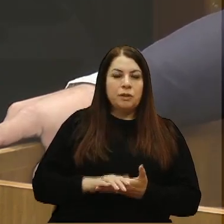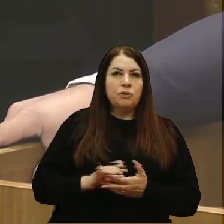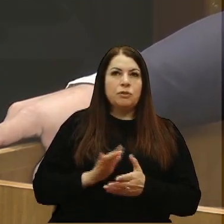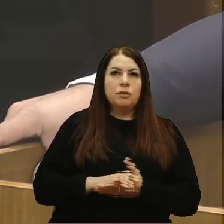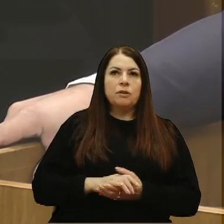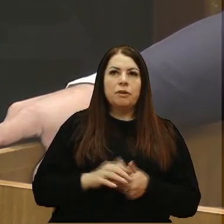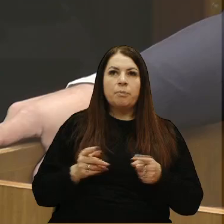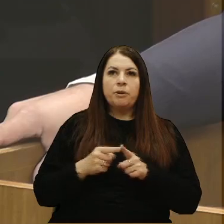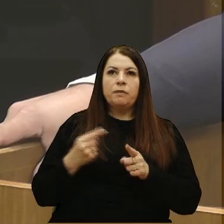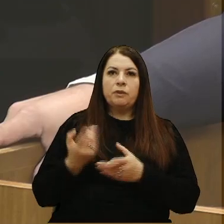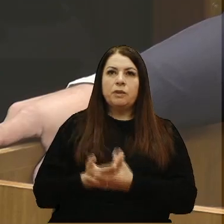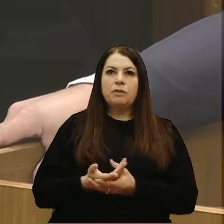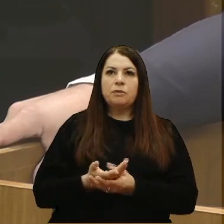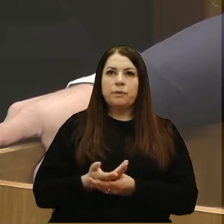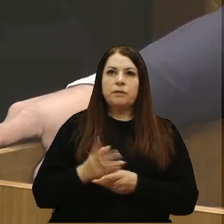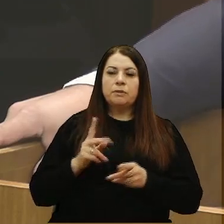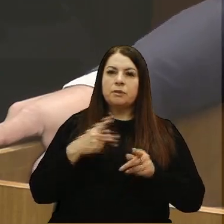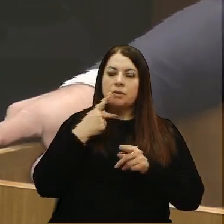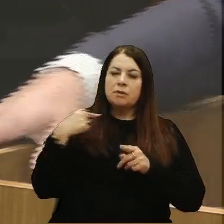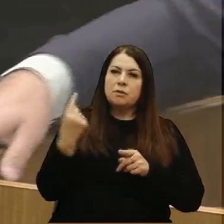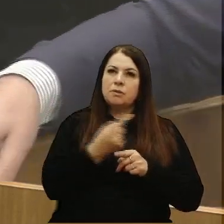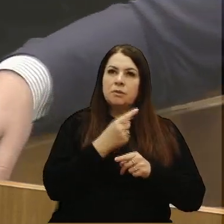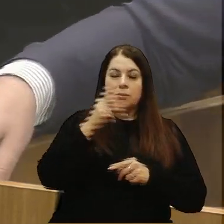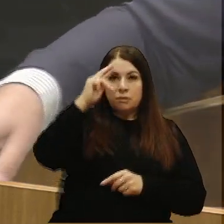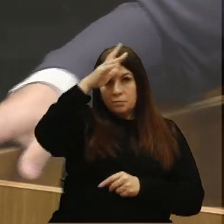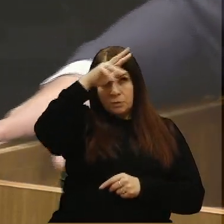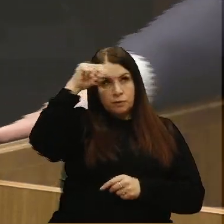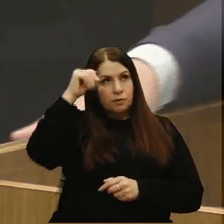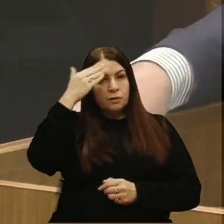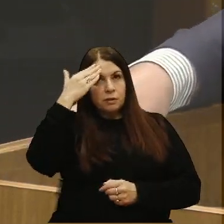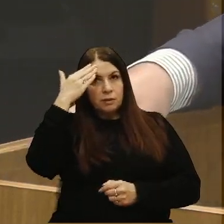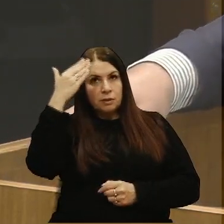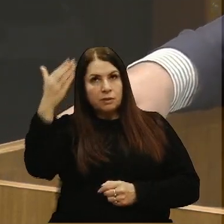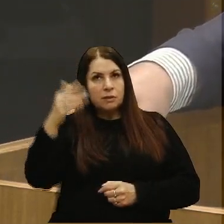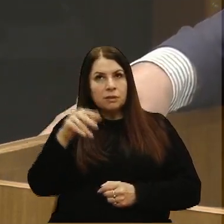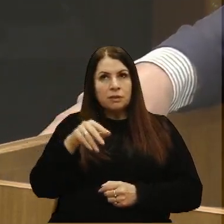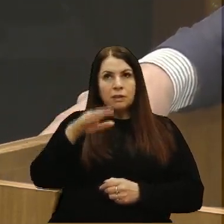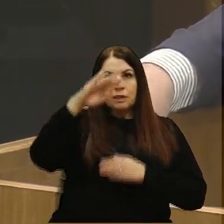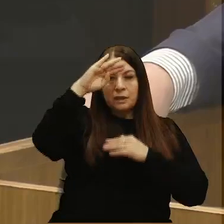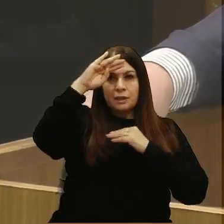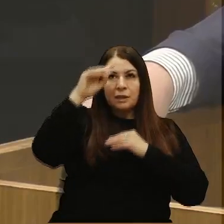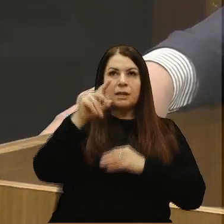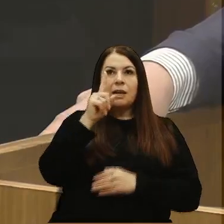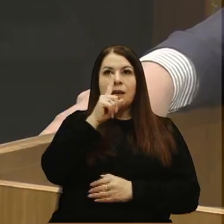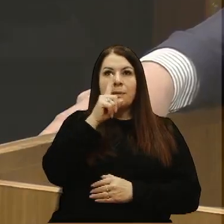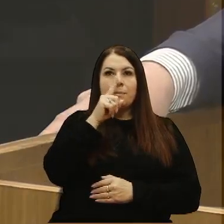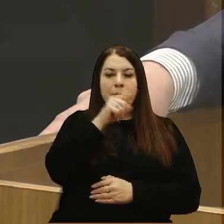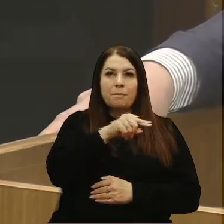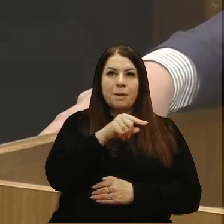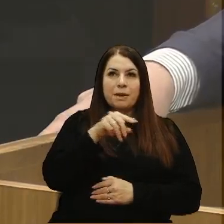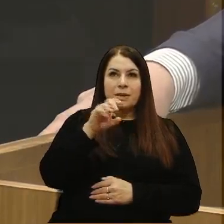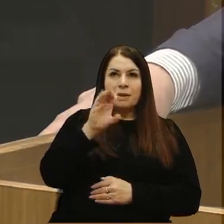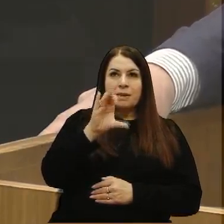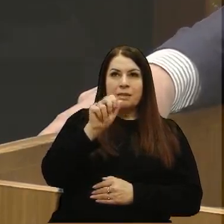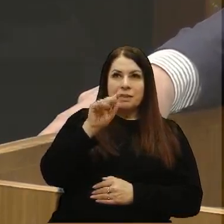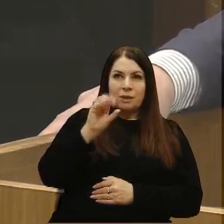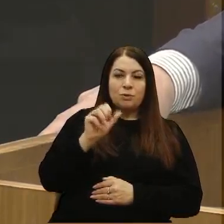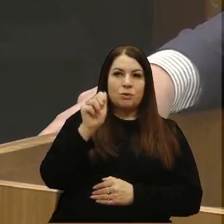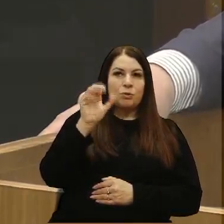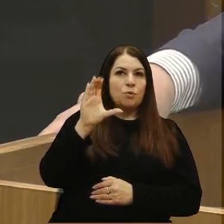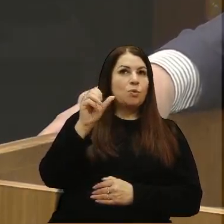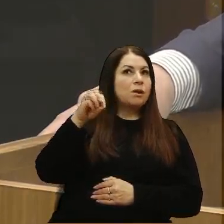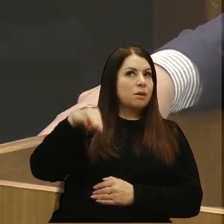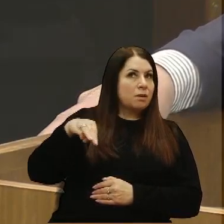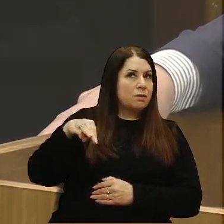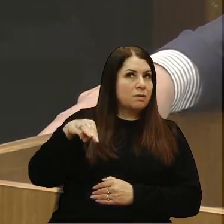são reiteradas, e o prefeito que agradeça a irmã Celsa, ou mãe Celsa, lá do CAN, porque se não